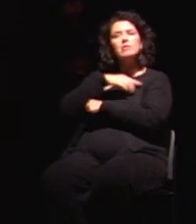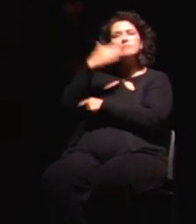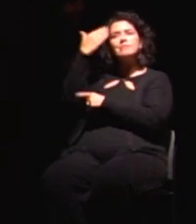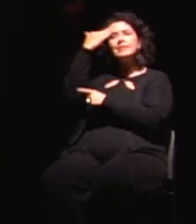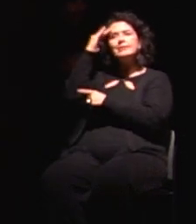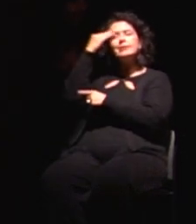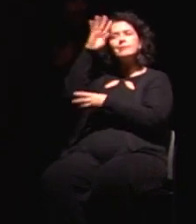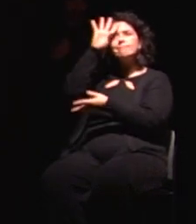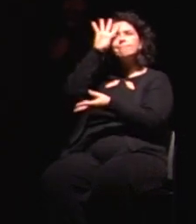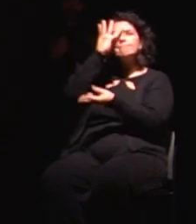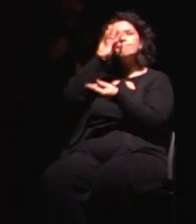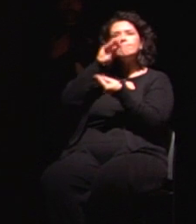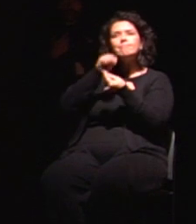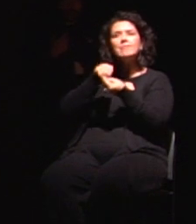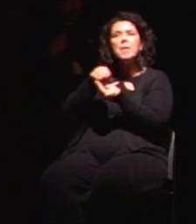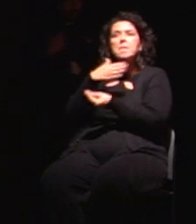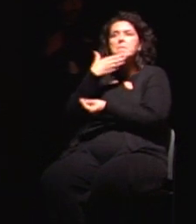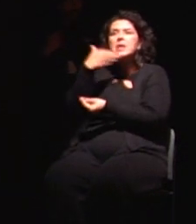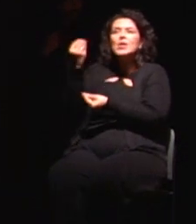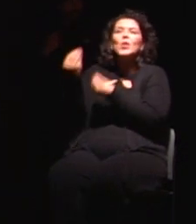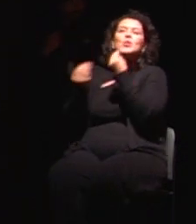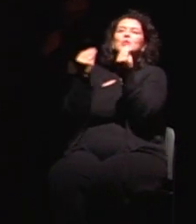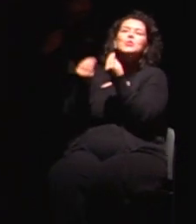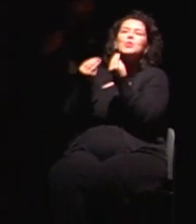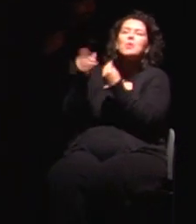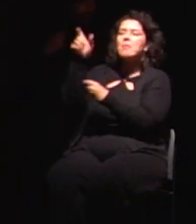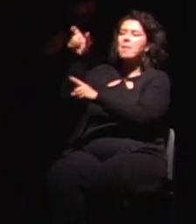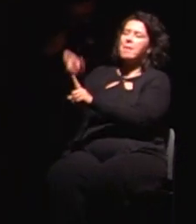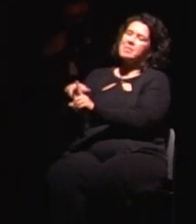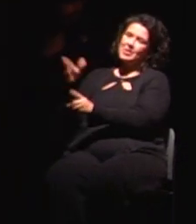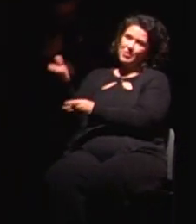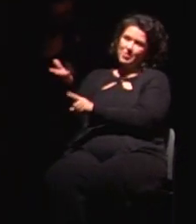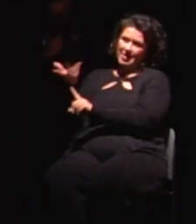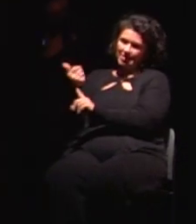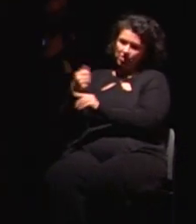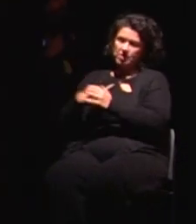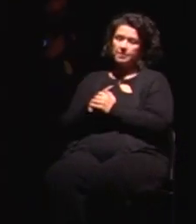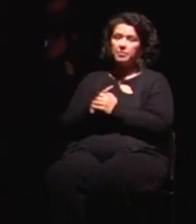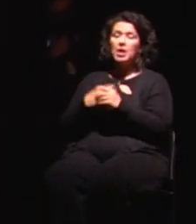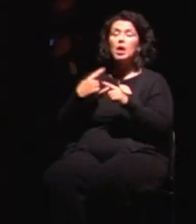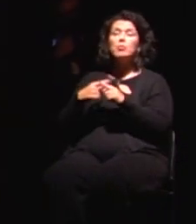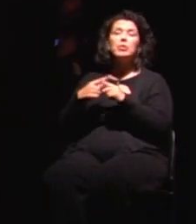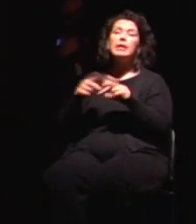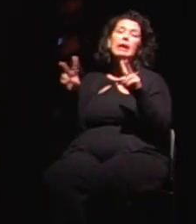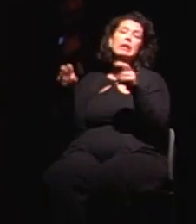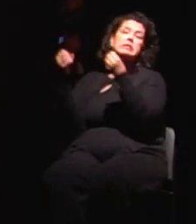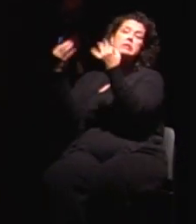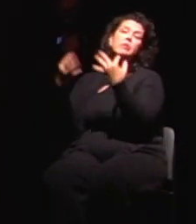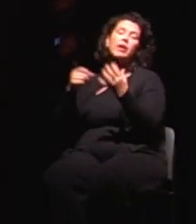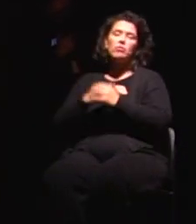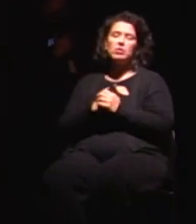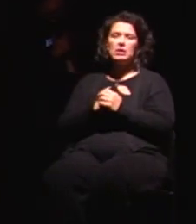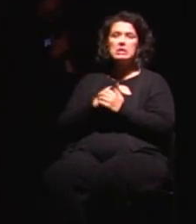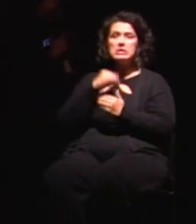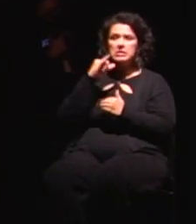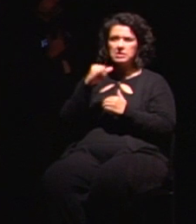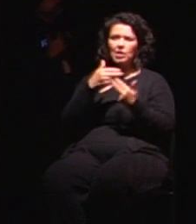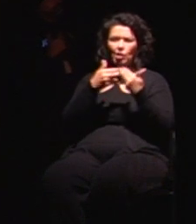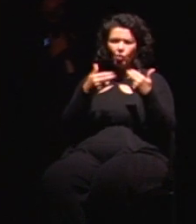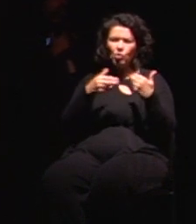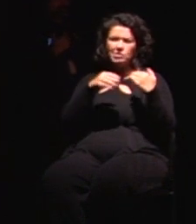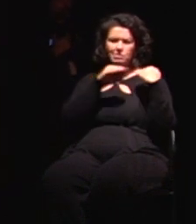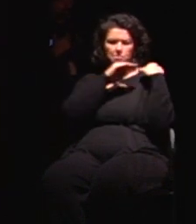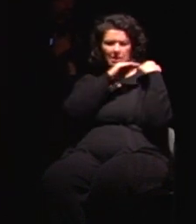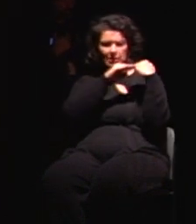entender melhor a Stefania, porque ela dizia que a desobediência, que as pequenas desobediências, que ela chama